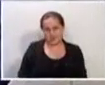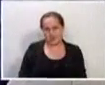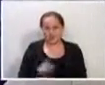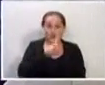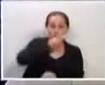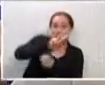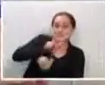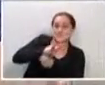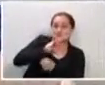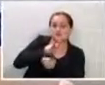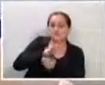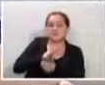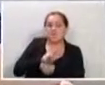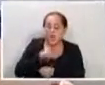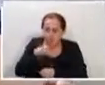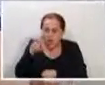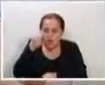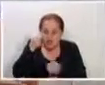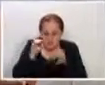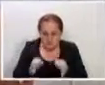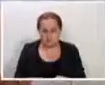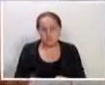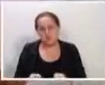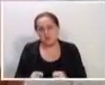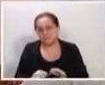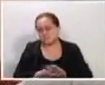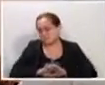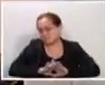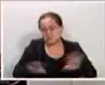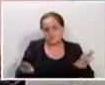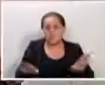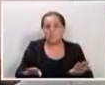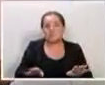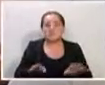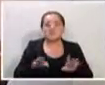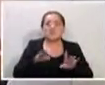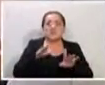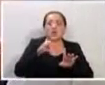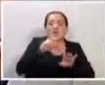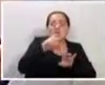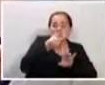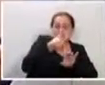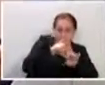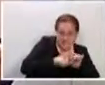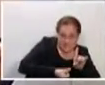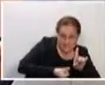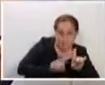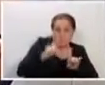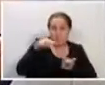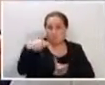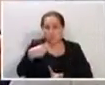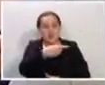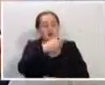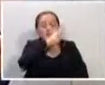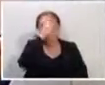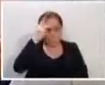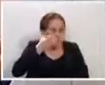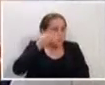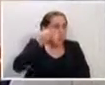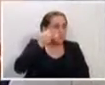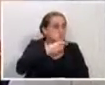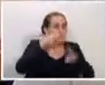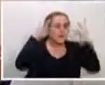sem nenhum aviso prévio fora isso a cada seis meses este adotante deverá encaminhar